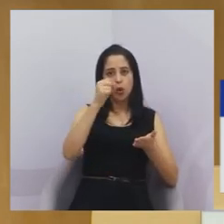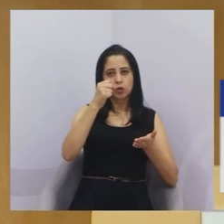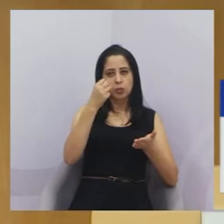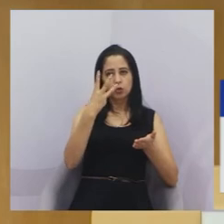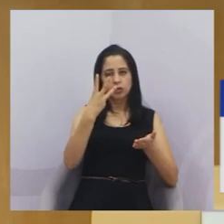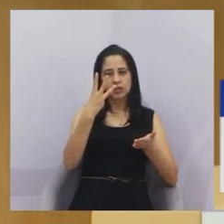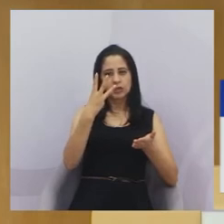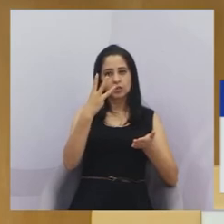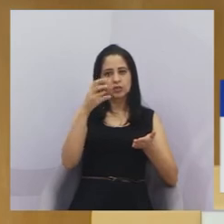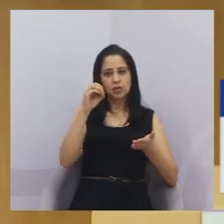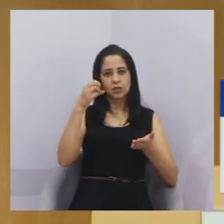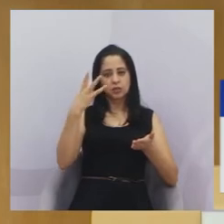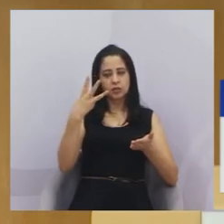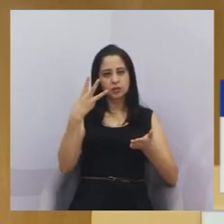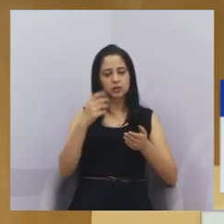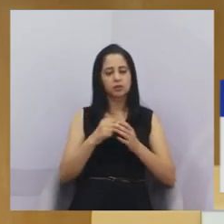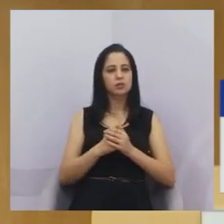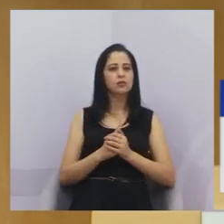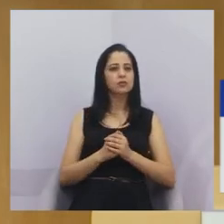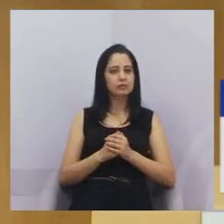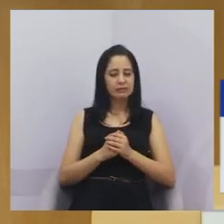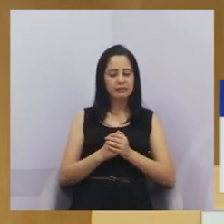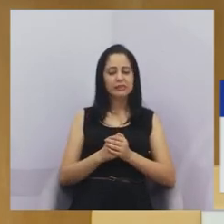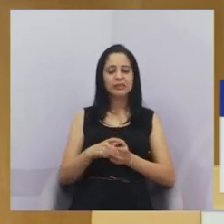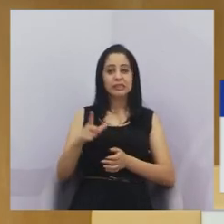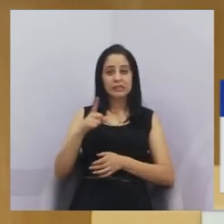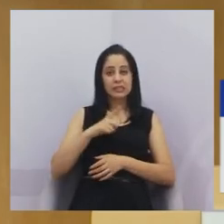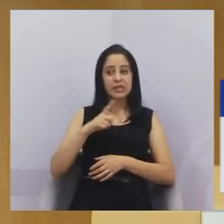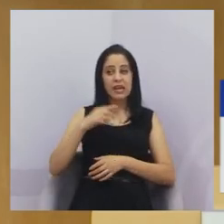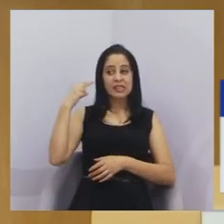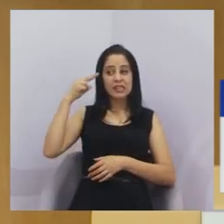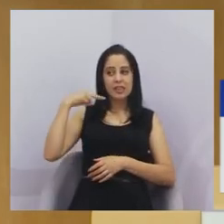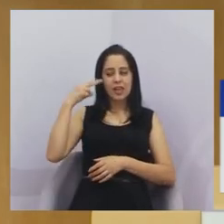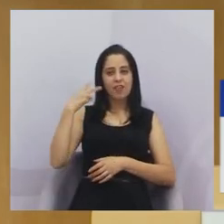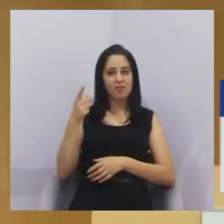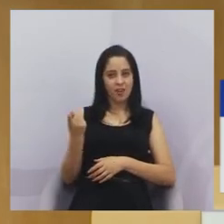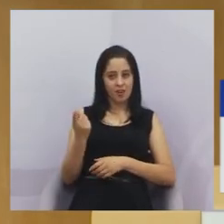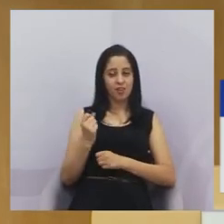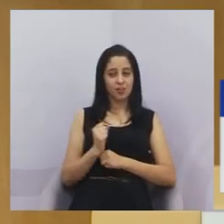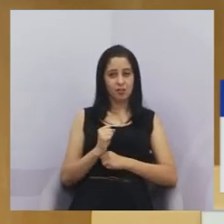8.313. Mas tem parlamentar aqui nessa casa